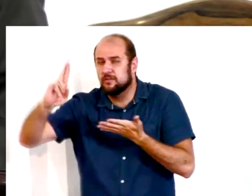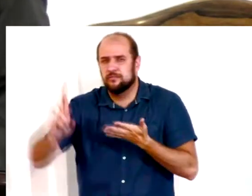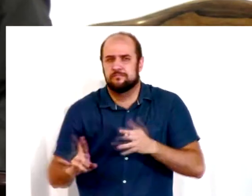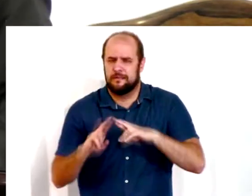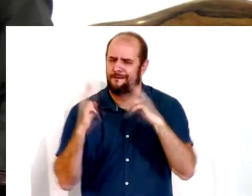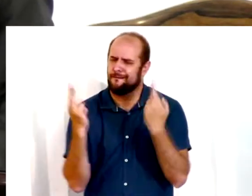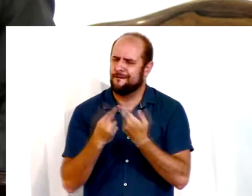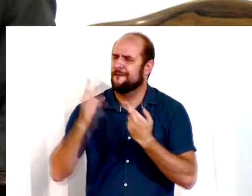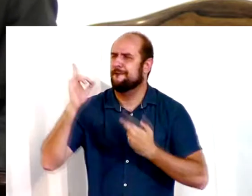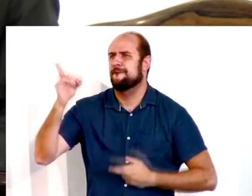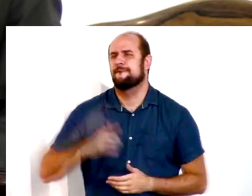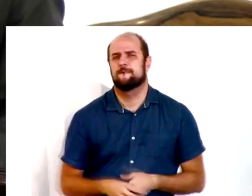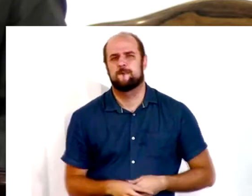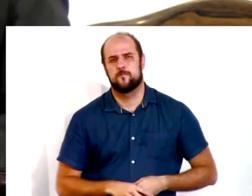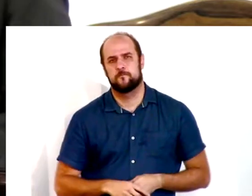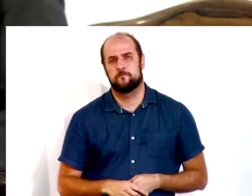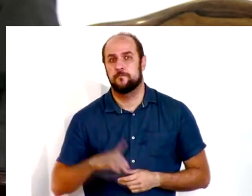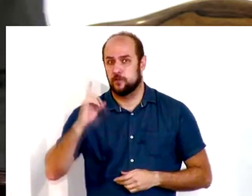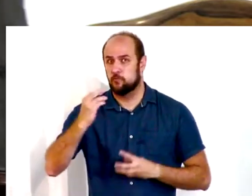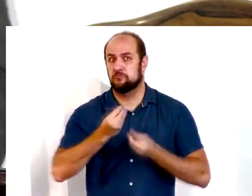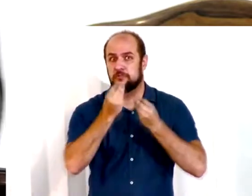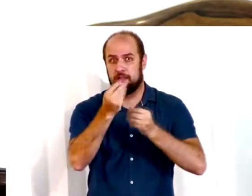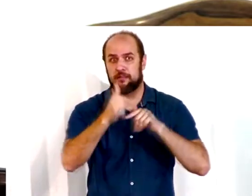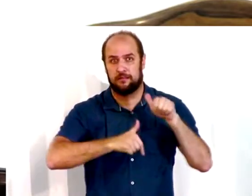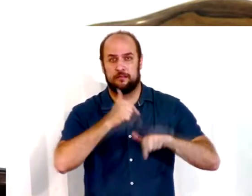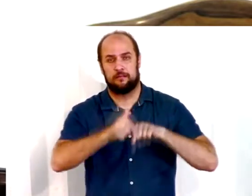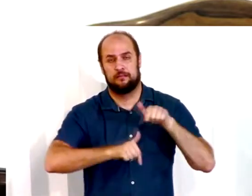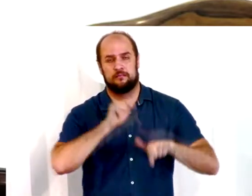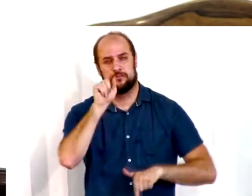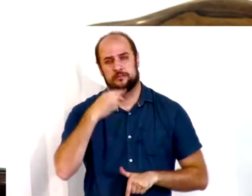reino, pois Deus te dá o trabalho para essa finalidade.